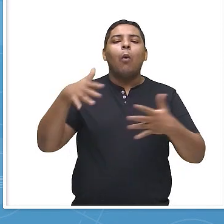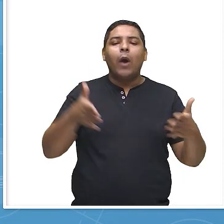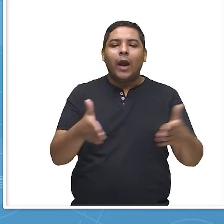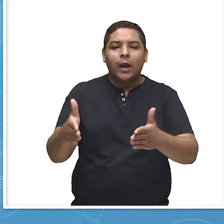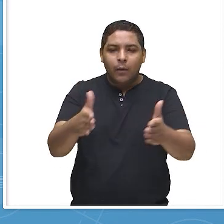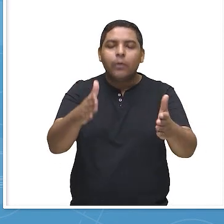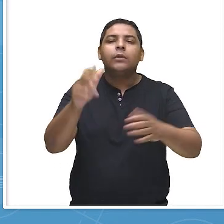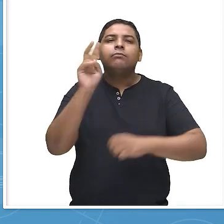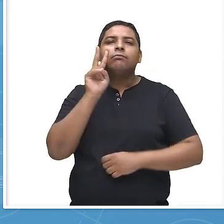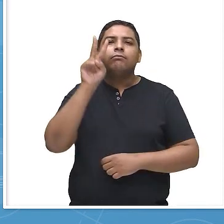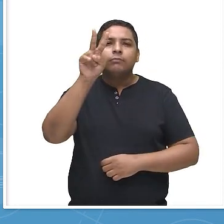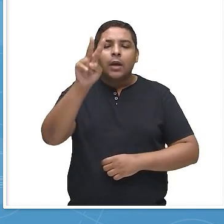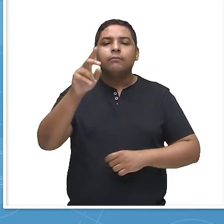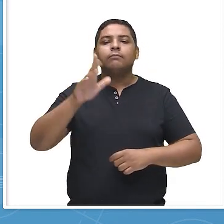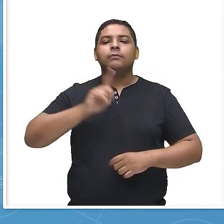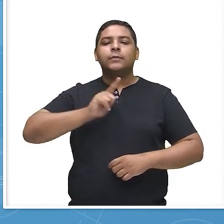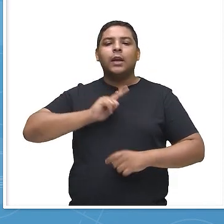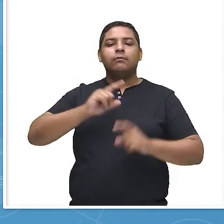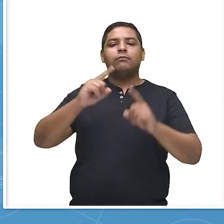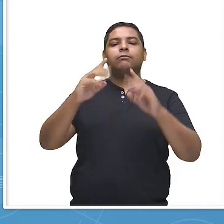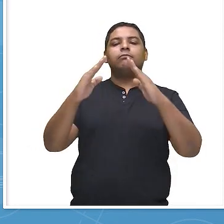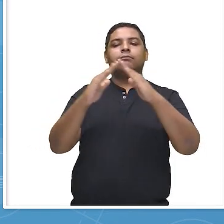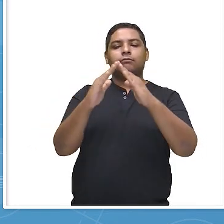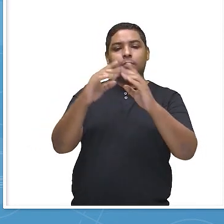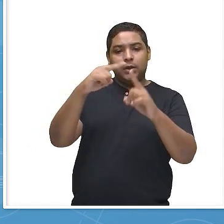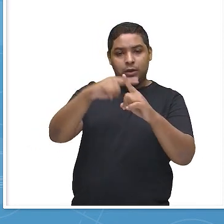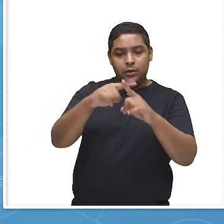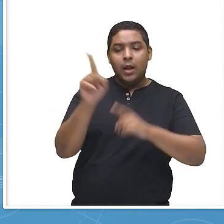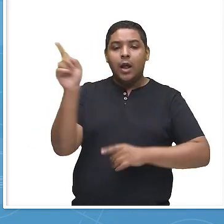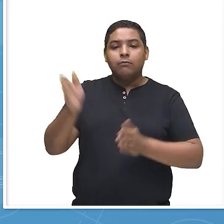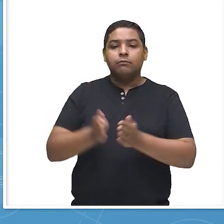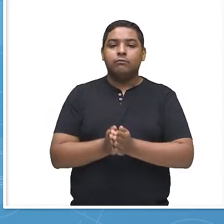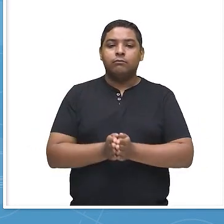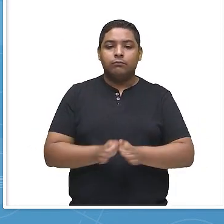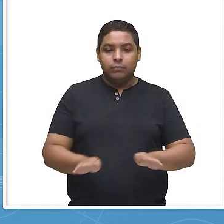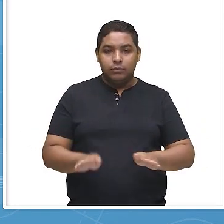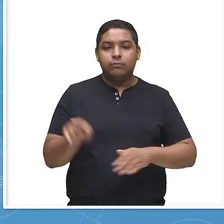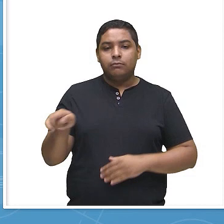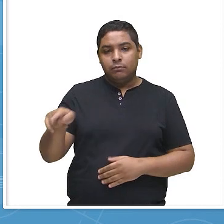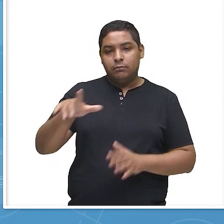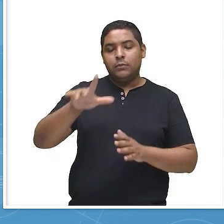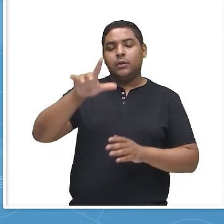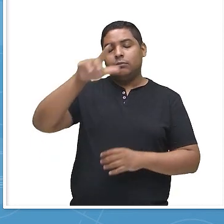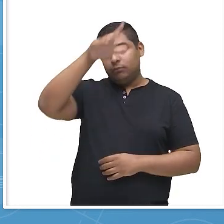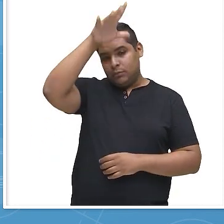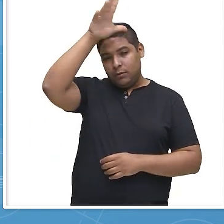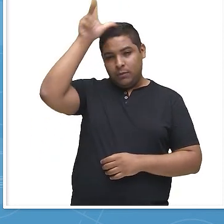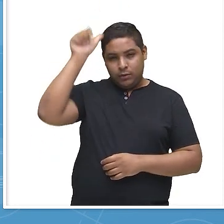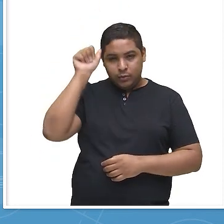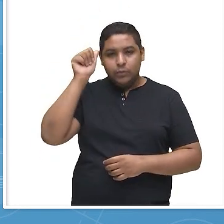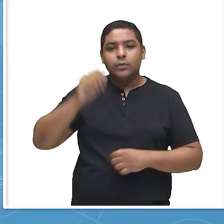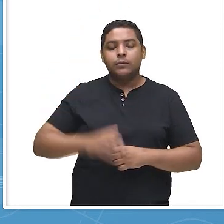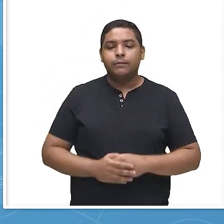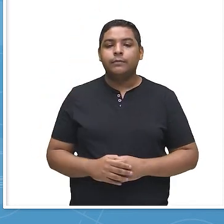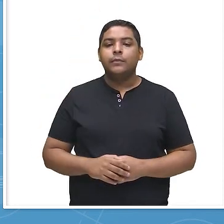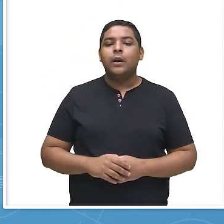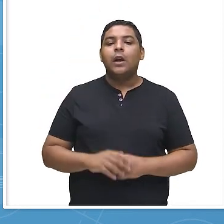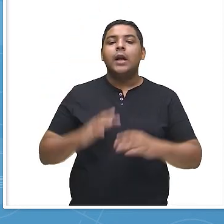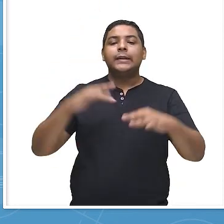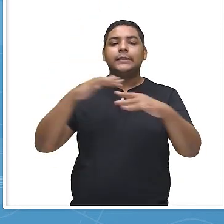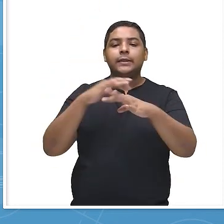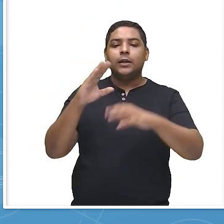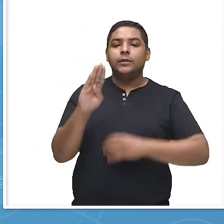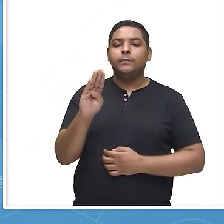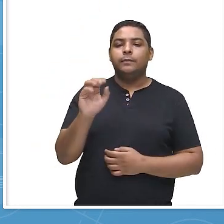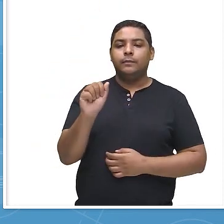catedral, temos a vista da catedral também lá de São Gabriel da Cachoeira, aqui no Amazonas. A cidade de Barcelos também vista a partir do